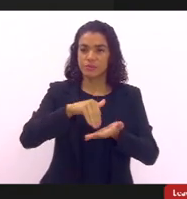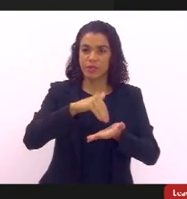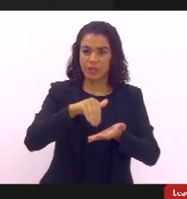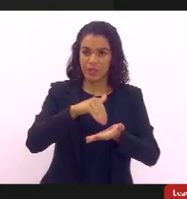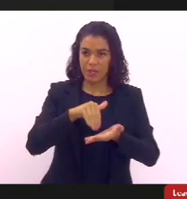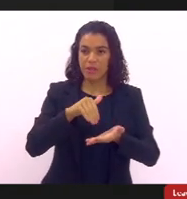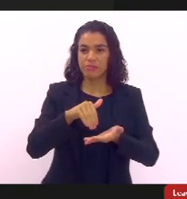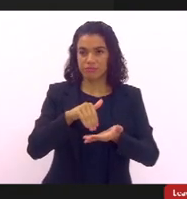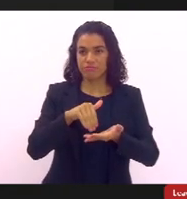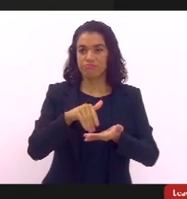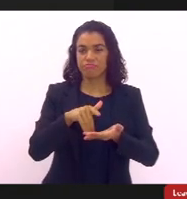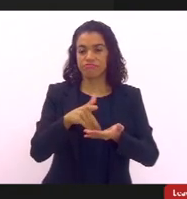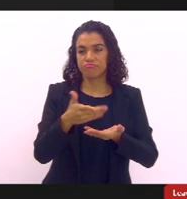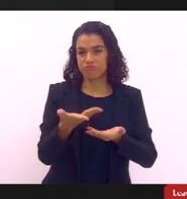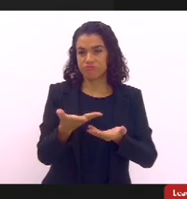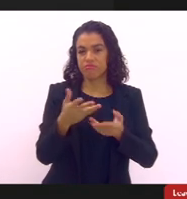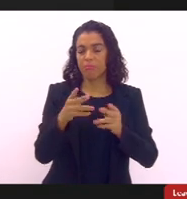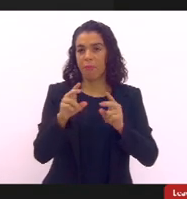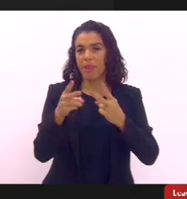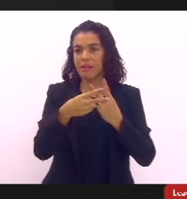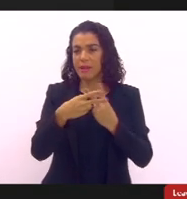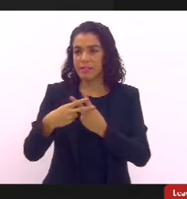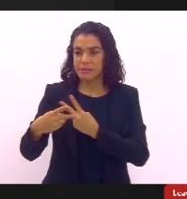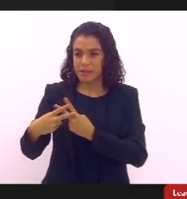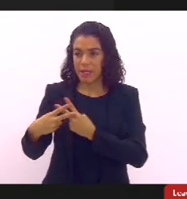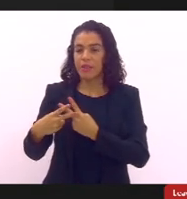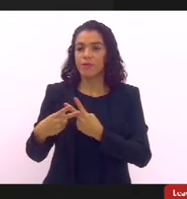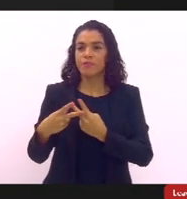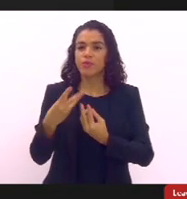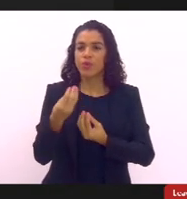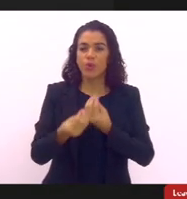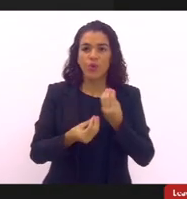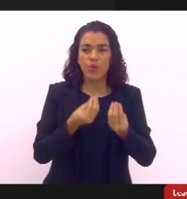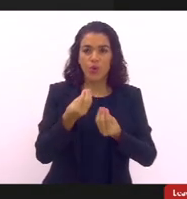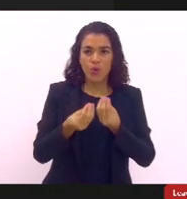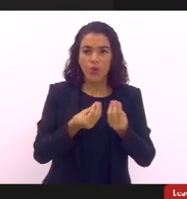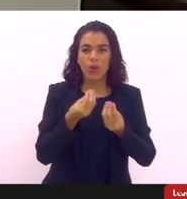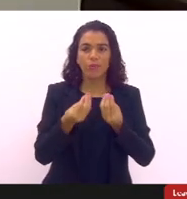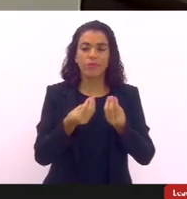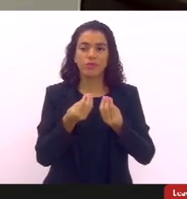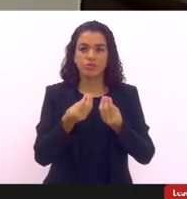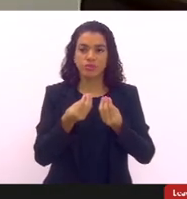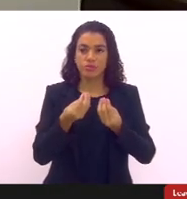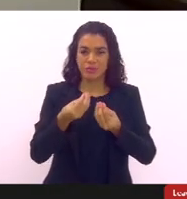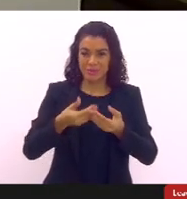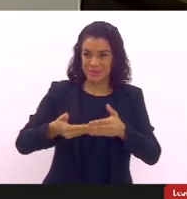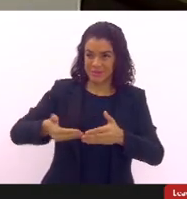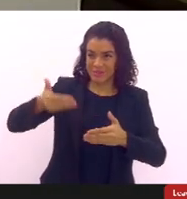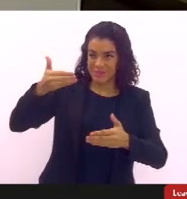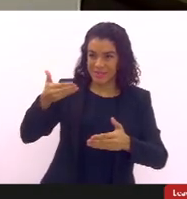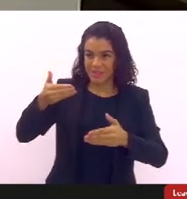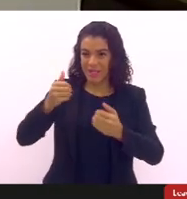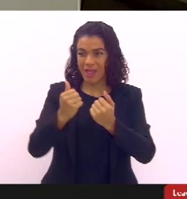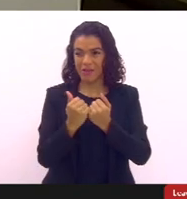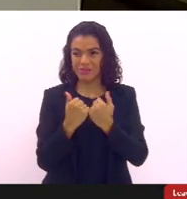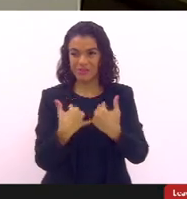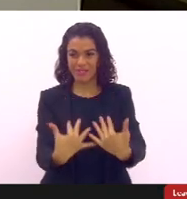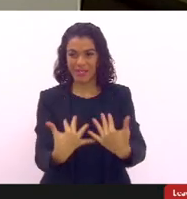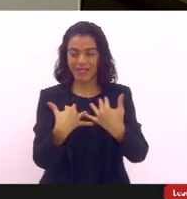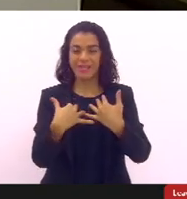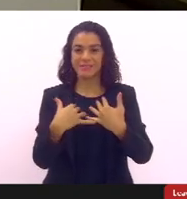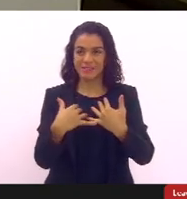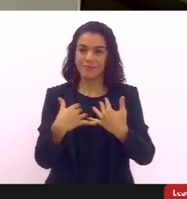penitenciário. Então, nesse olhar, que tanto foi bem colocado já na outra audiência, pelo